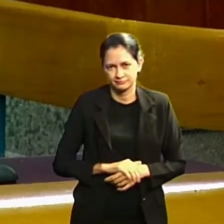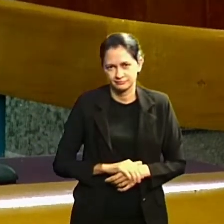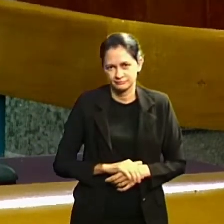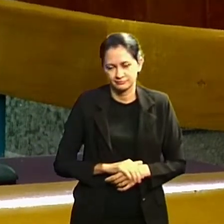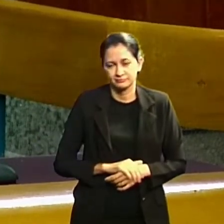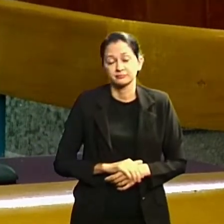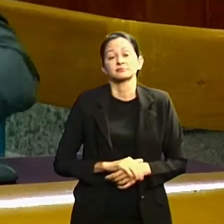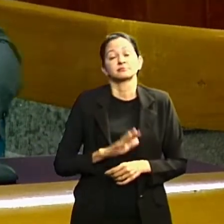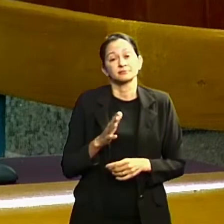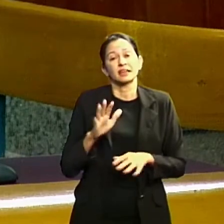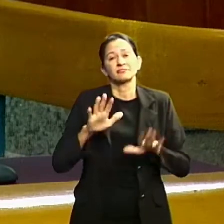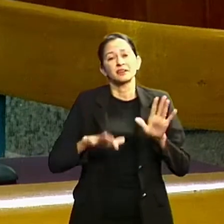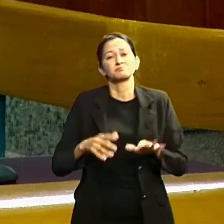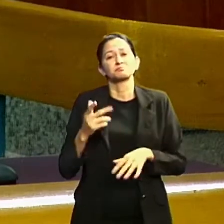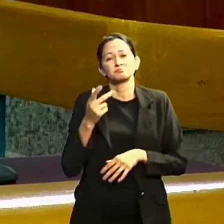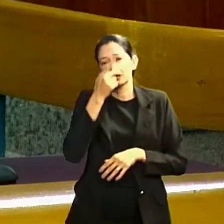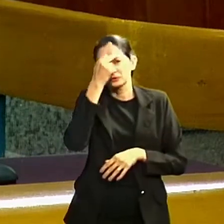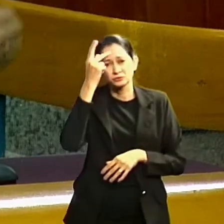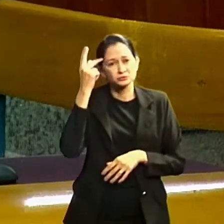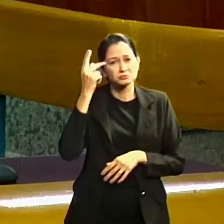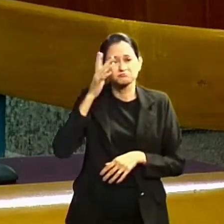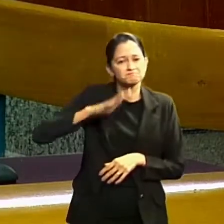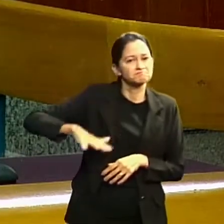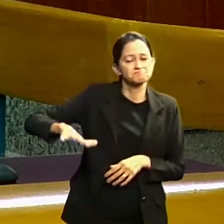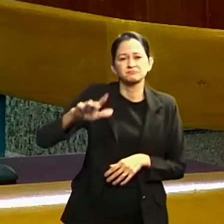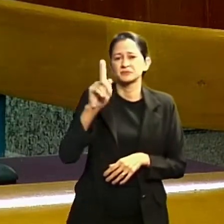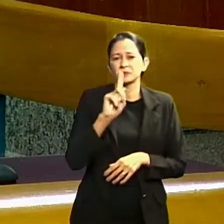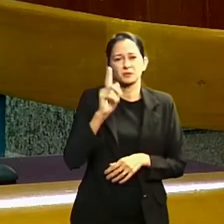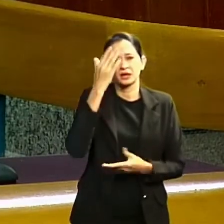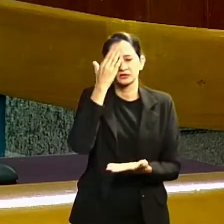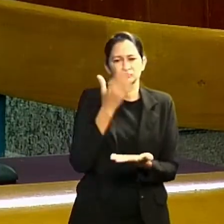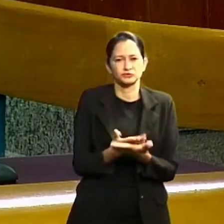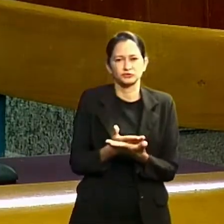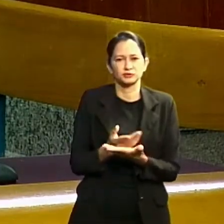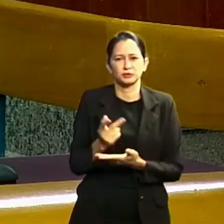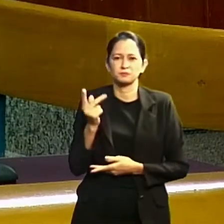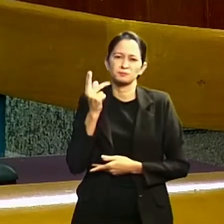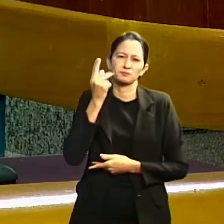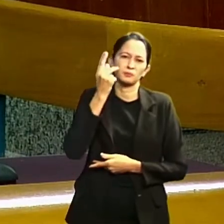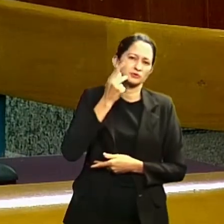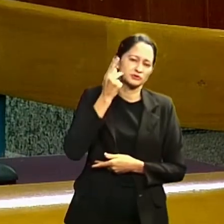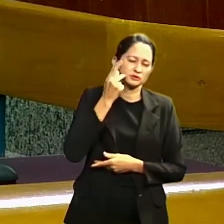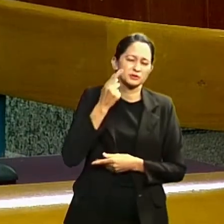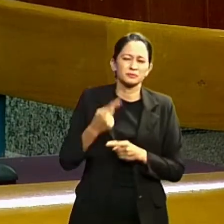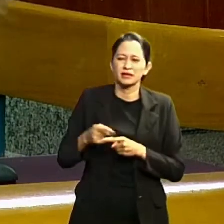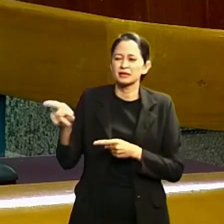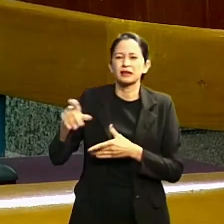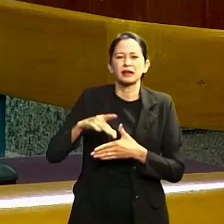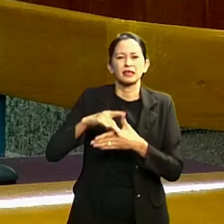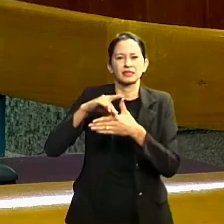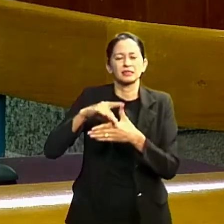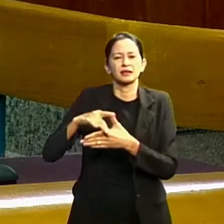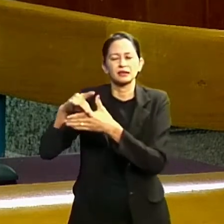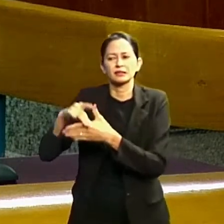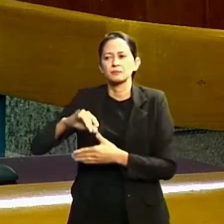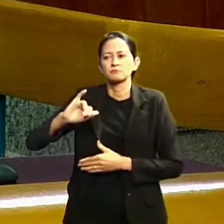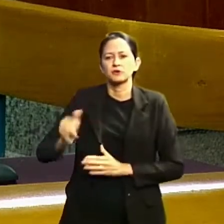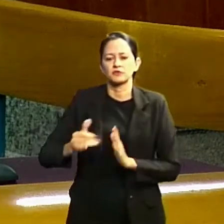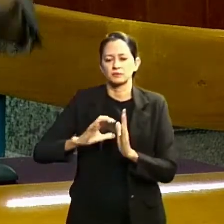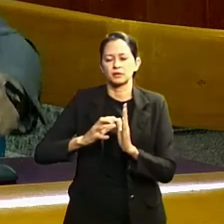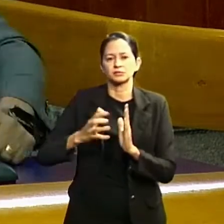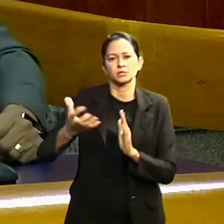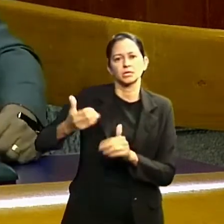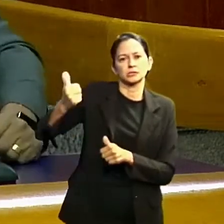muitas vezes tem ficado desacreditado, por causa desses malandros líderes partidários que usam da sigla